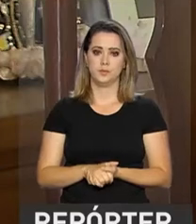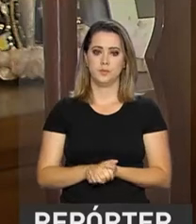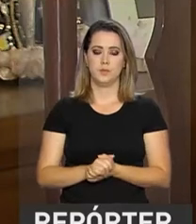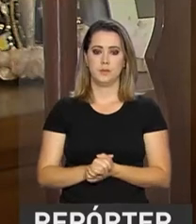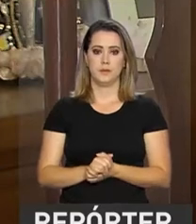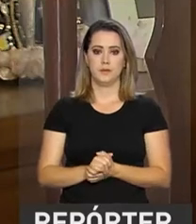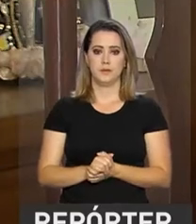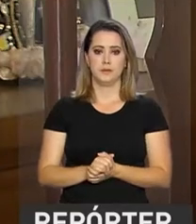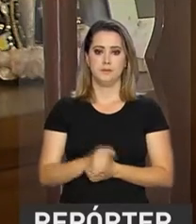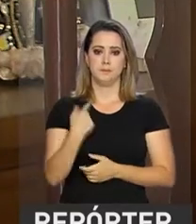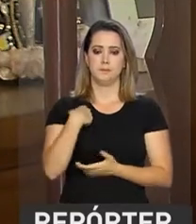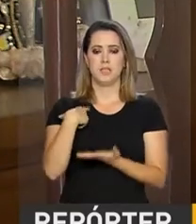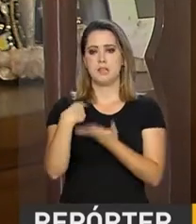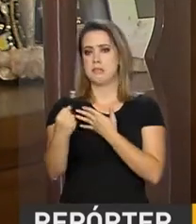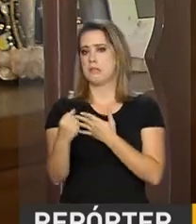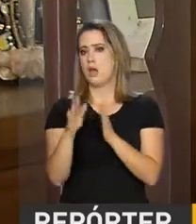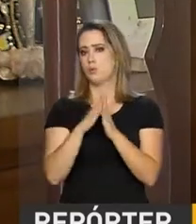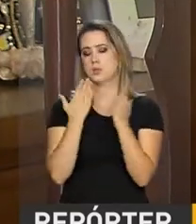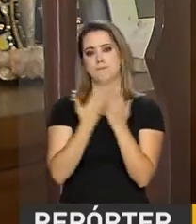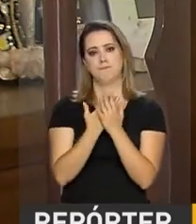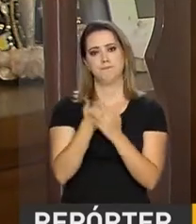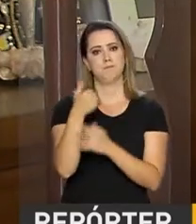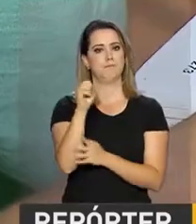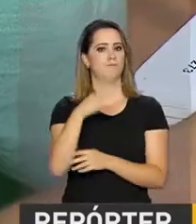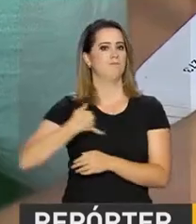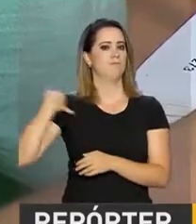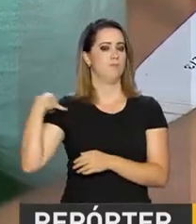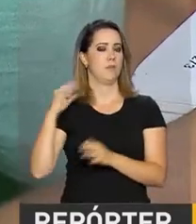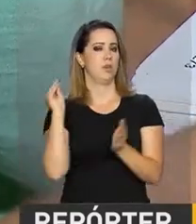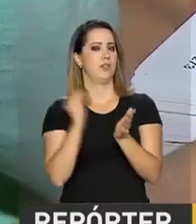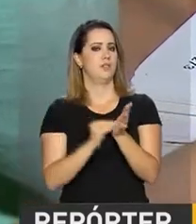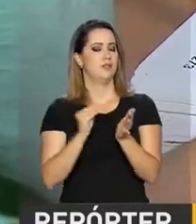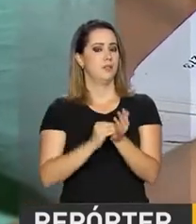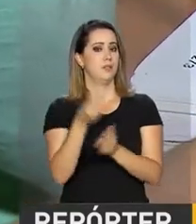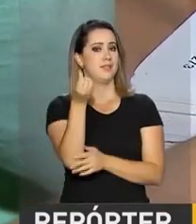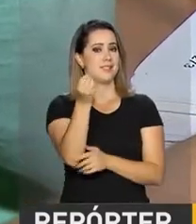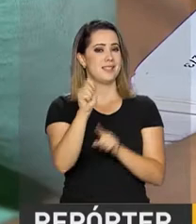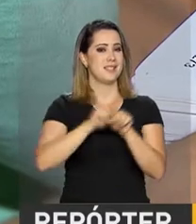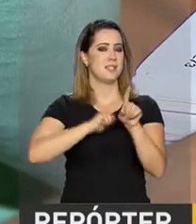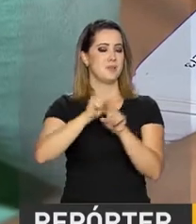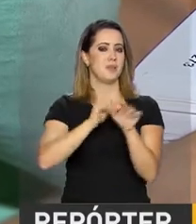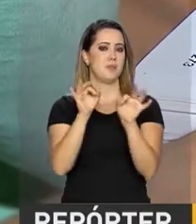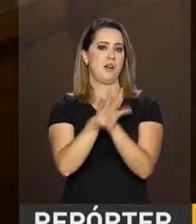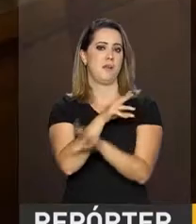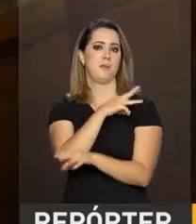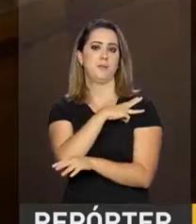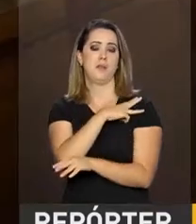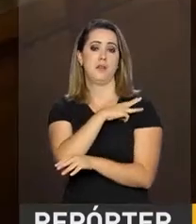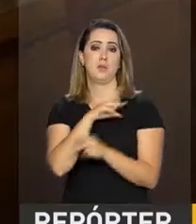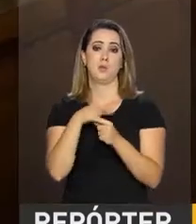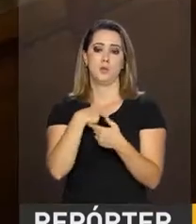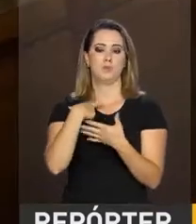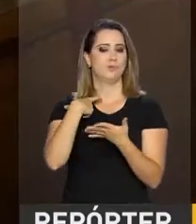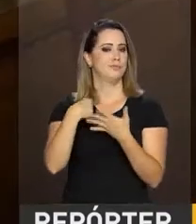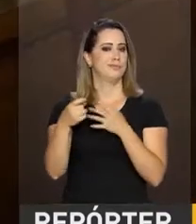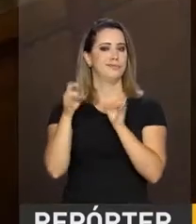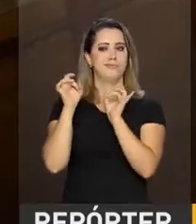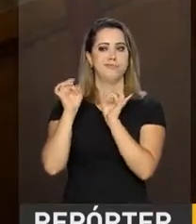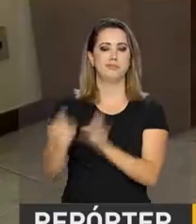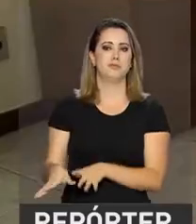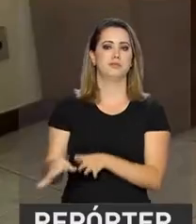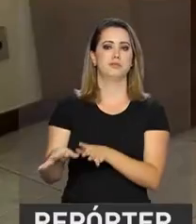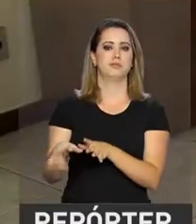caio abandonou a escola aos 18 anos faltavam seis meses para concluir o ensino médio quando desistiu de